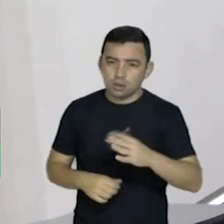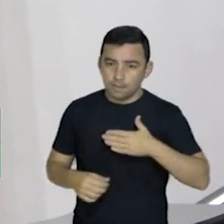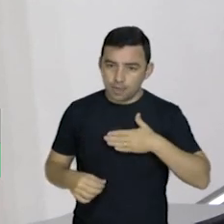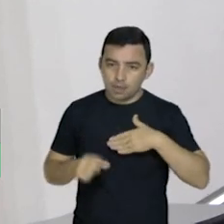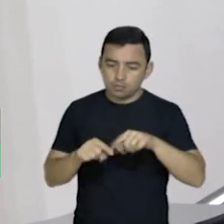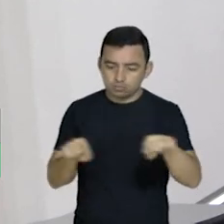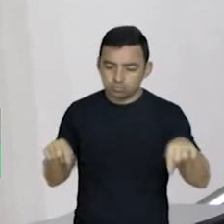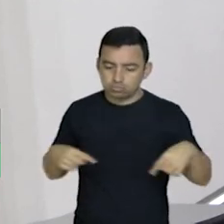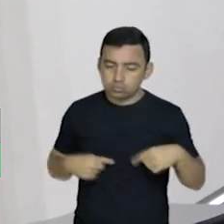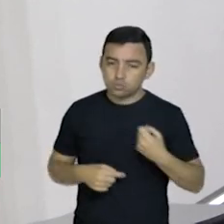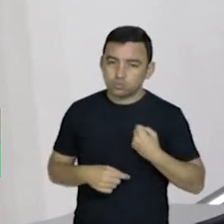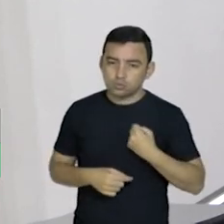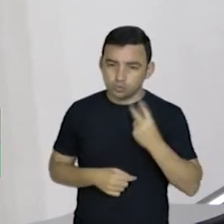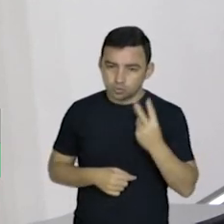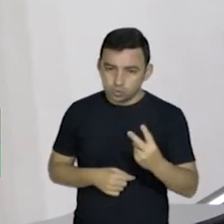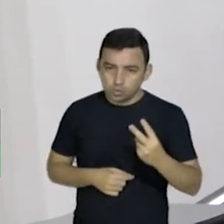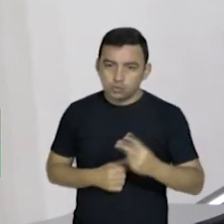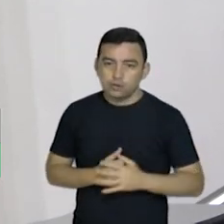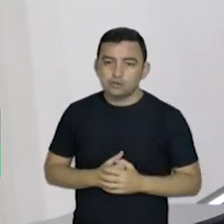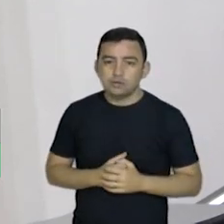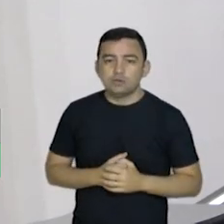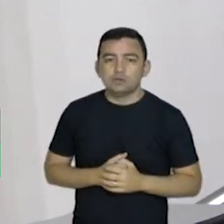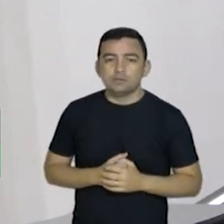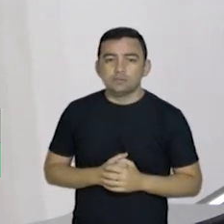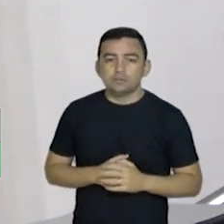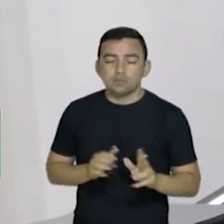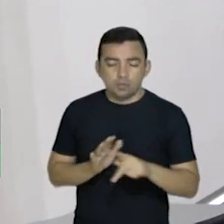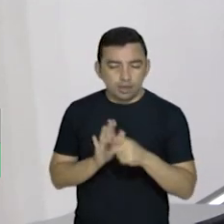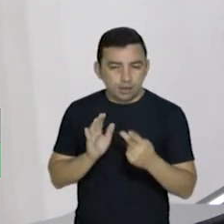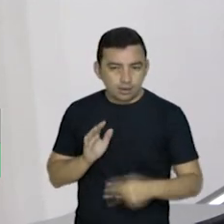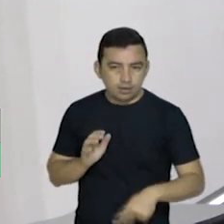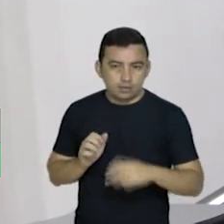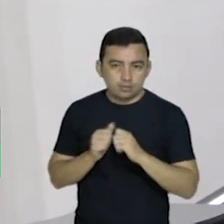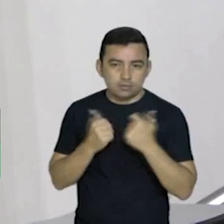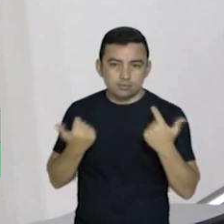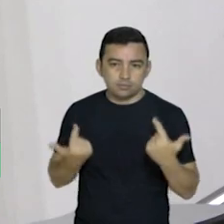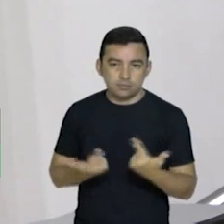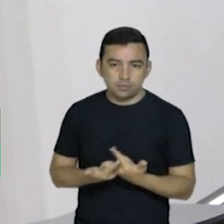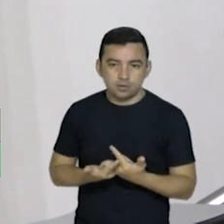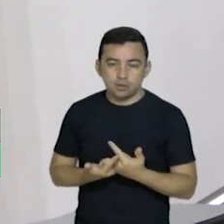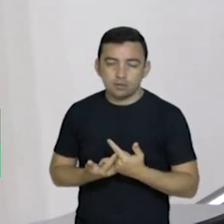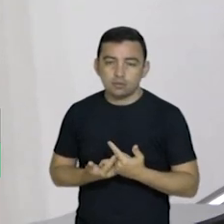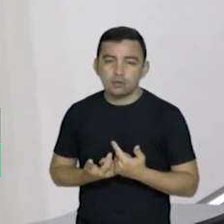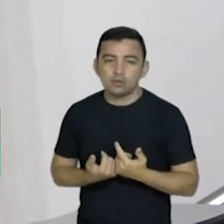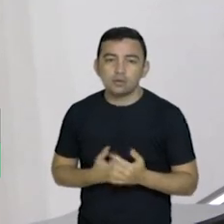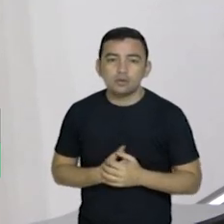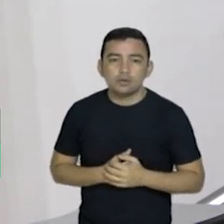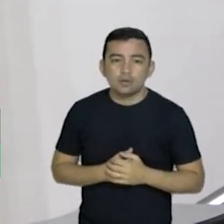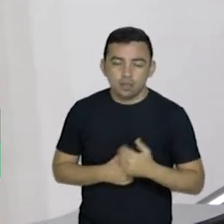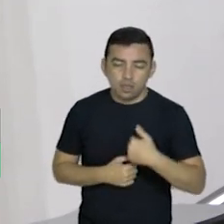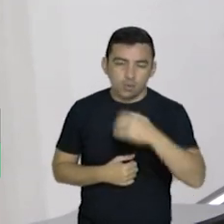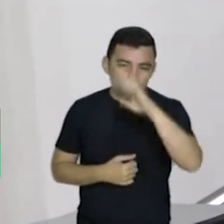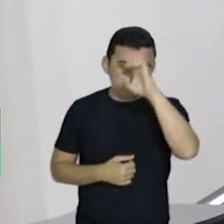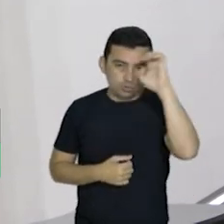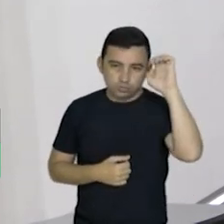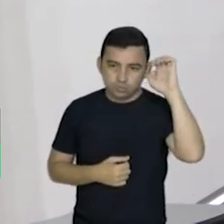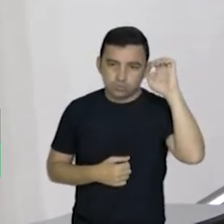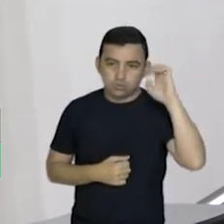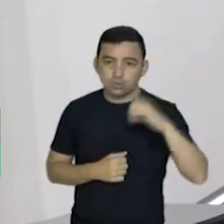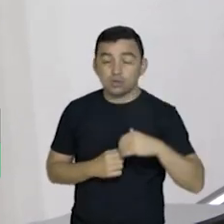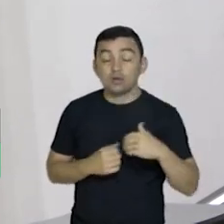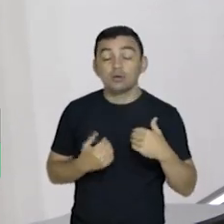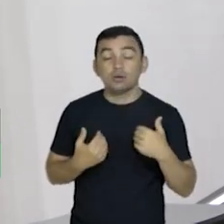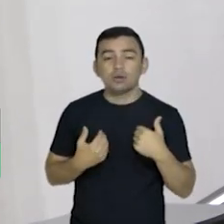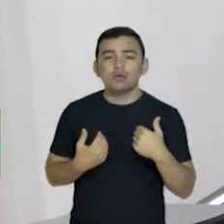102 aqui do nosso do da Assembleia Legislativa do deputado delegado Egídio denuncia essas práticas a gente vai